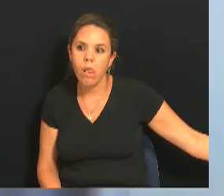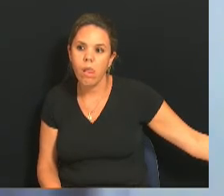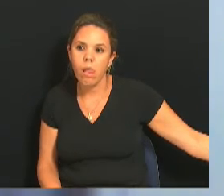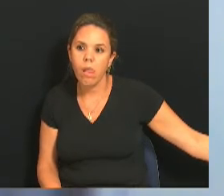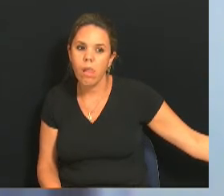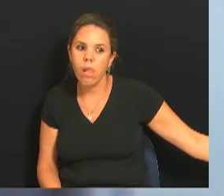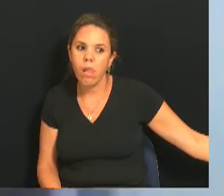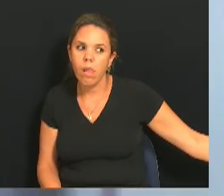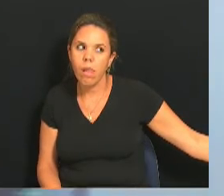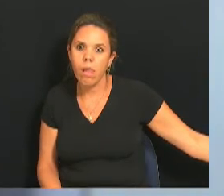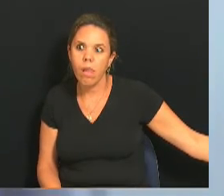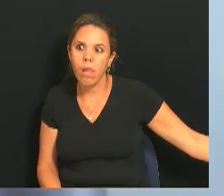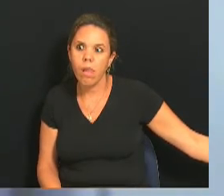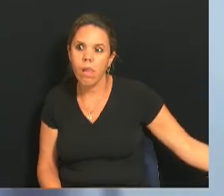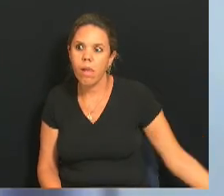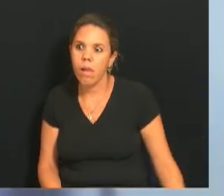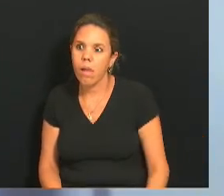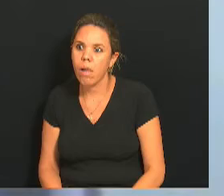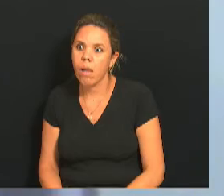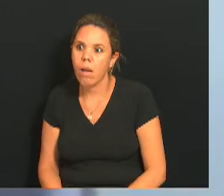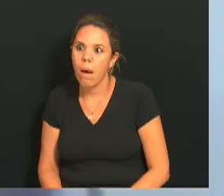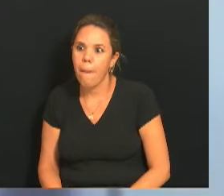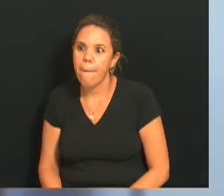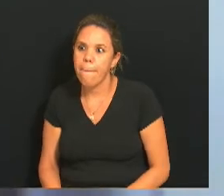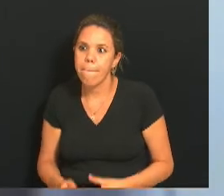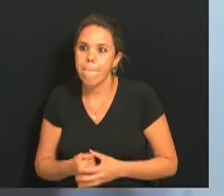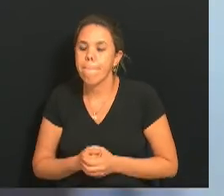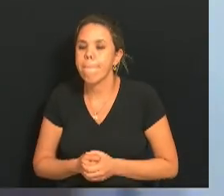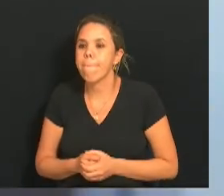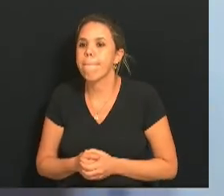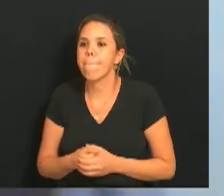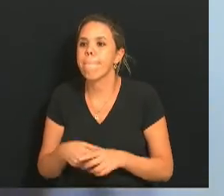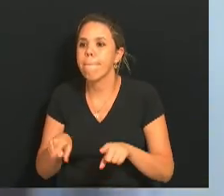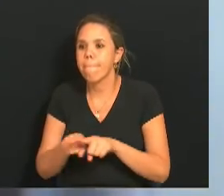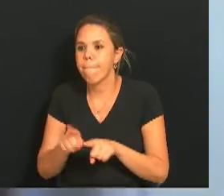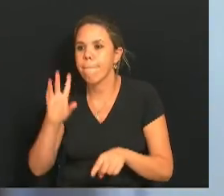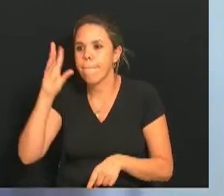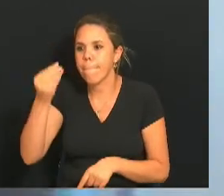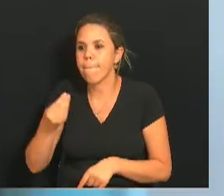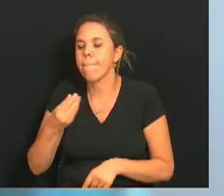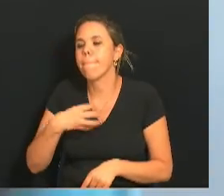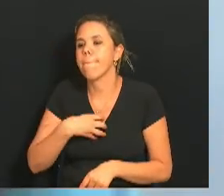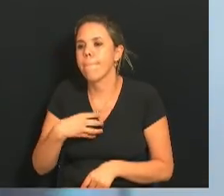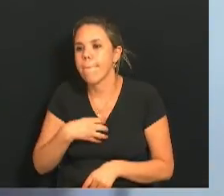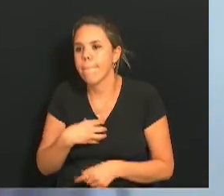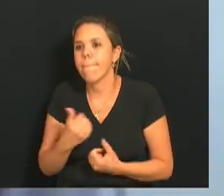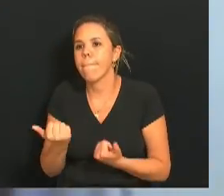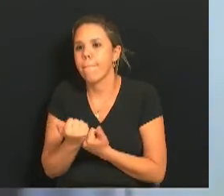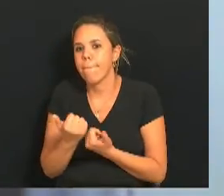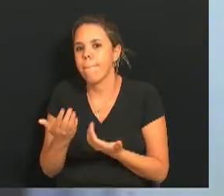pouco um histórico também meu, a meu respeito, para entender o meu lugar aqui.